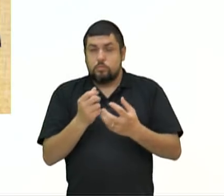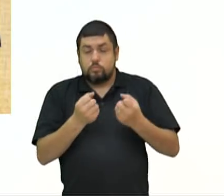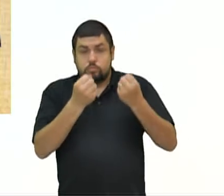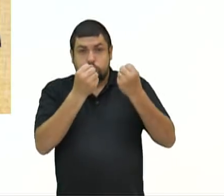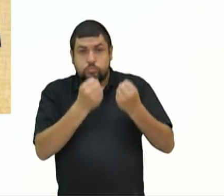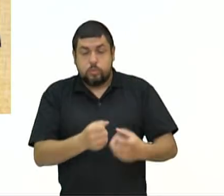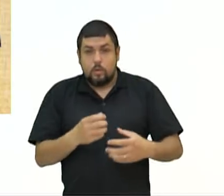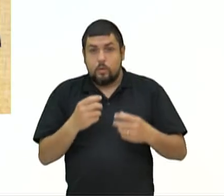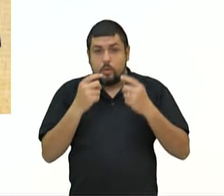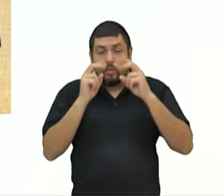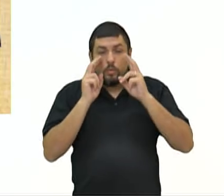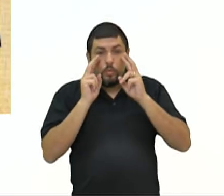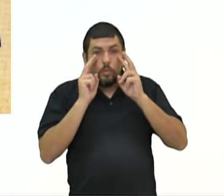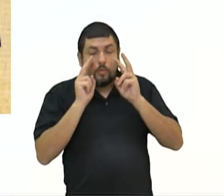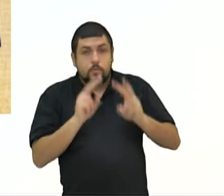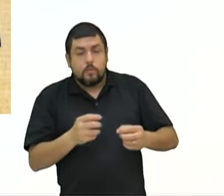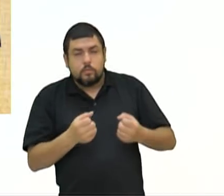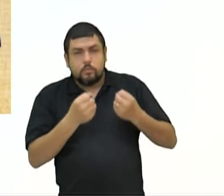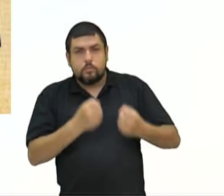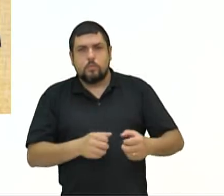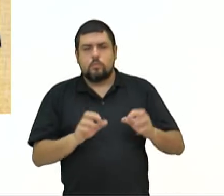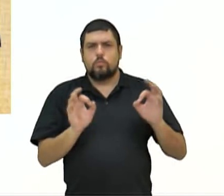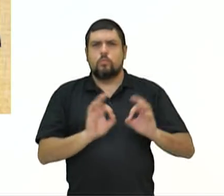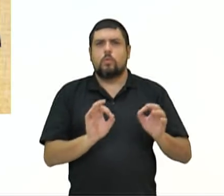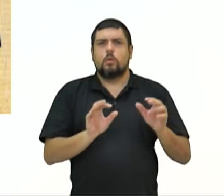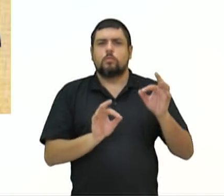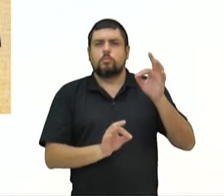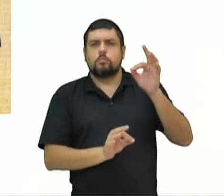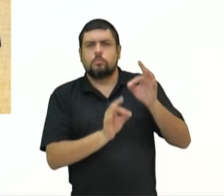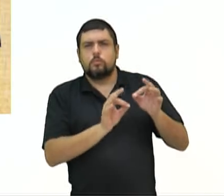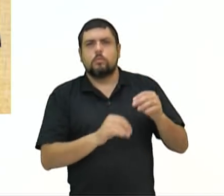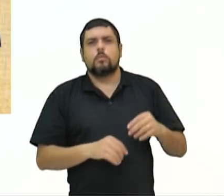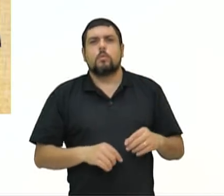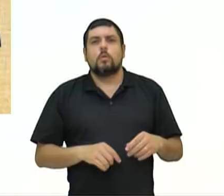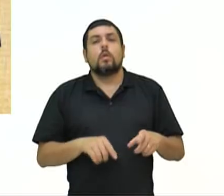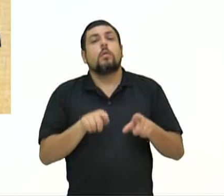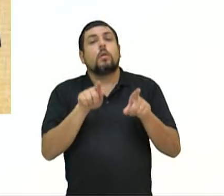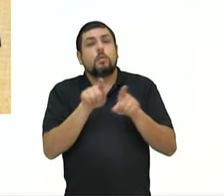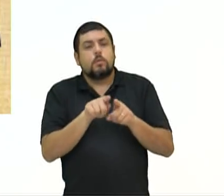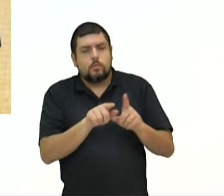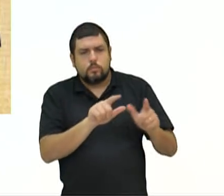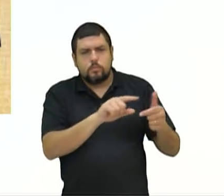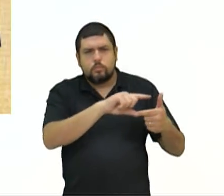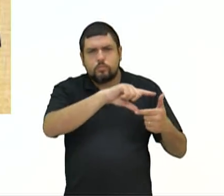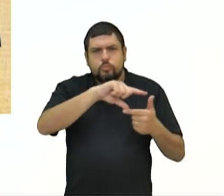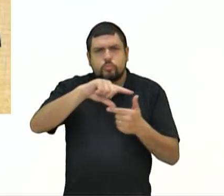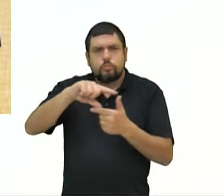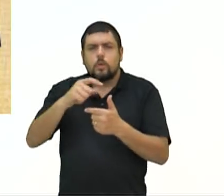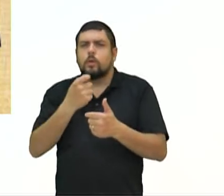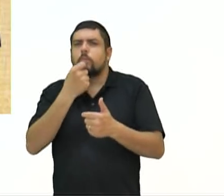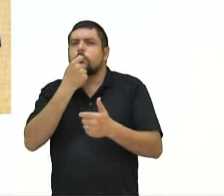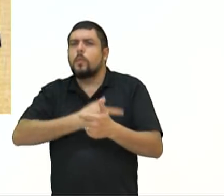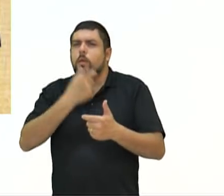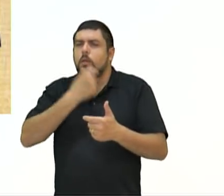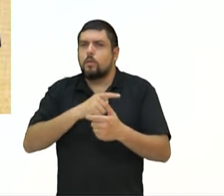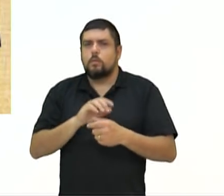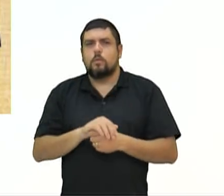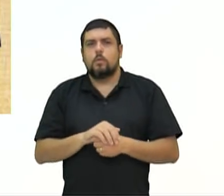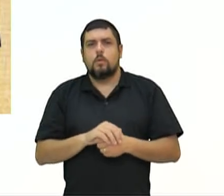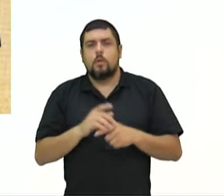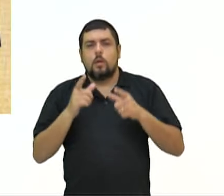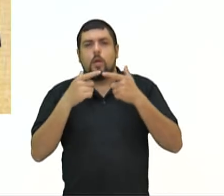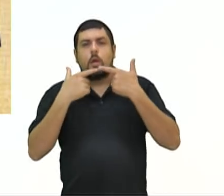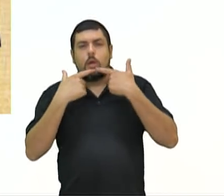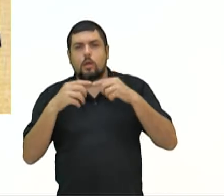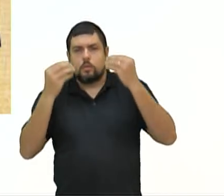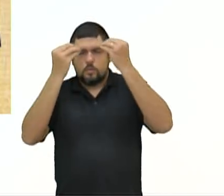Então, geralmente é um texto curtinho. Possui traços humorísticos, como a gente já viu, né? A linguagem é de fácil entendimento,